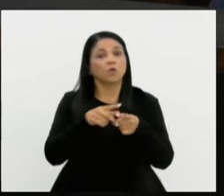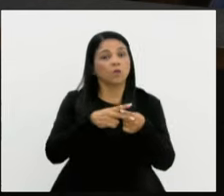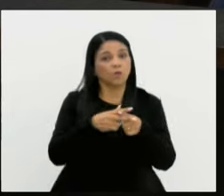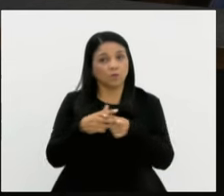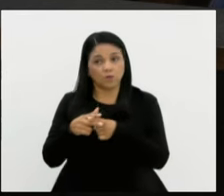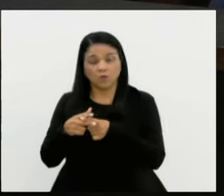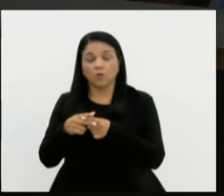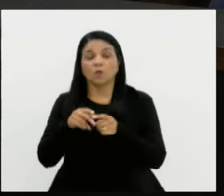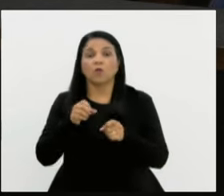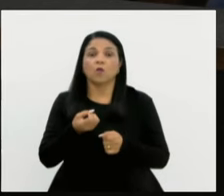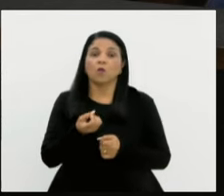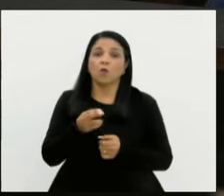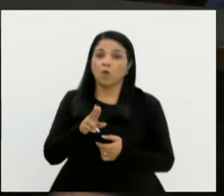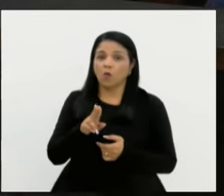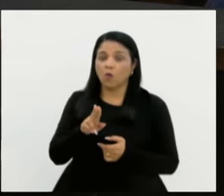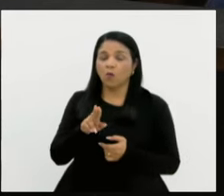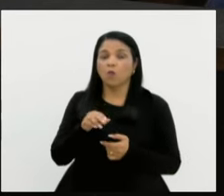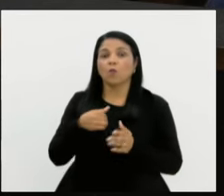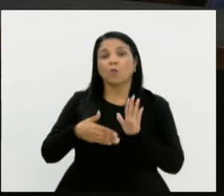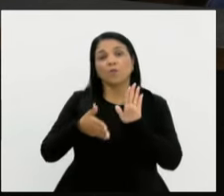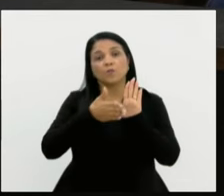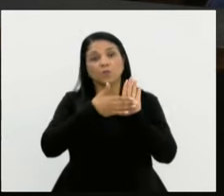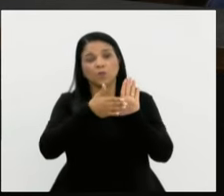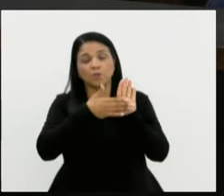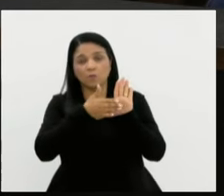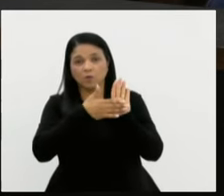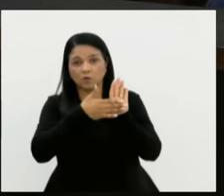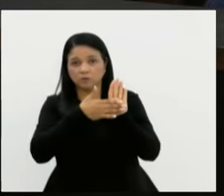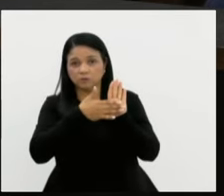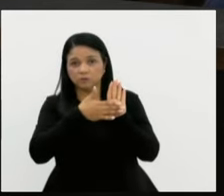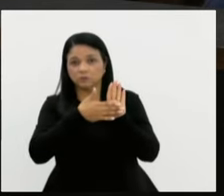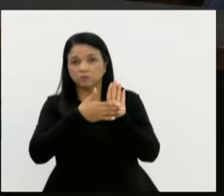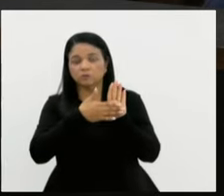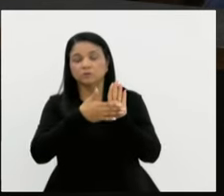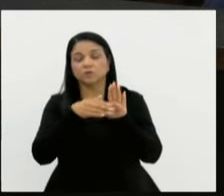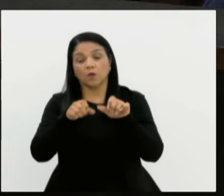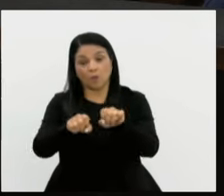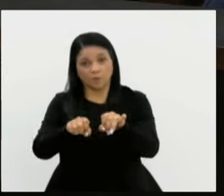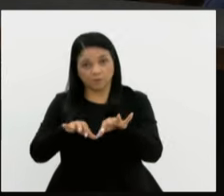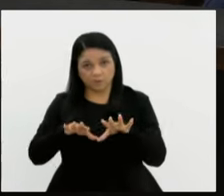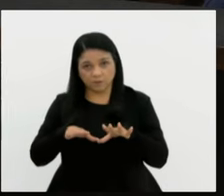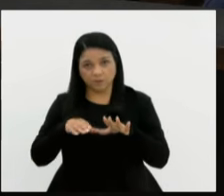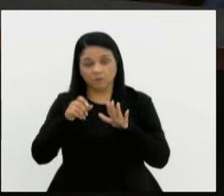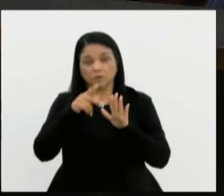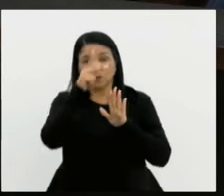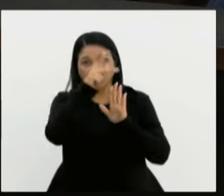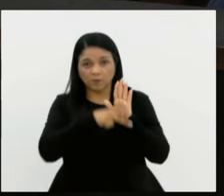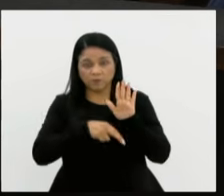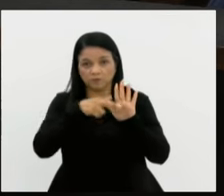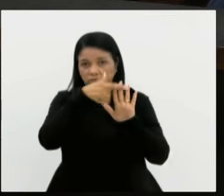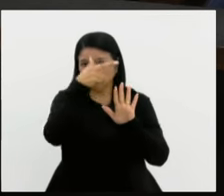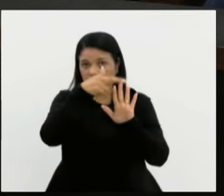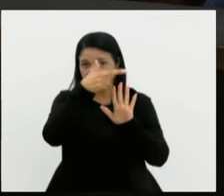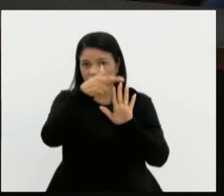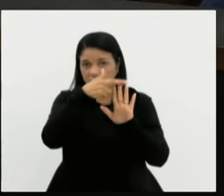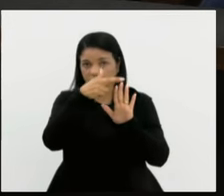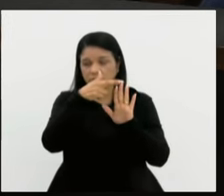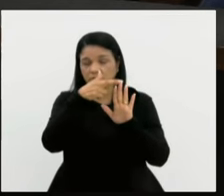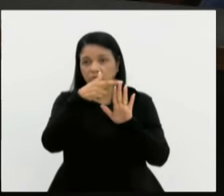medida cautelar propondo ao colento plenário o projeto de resolução